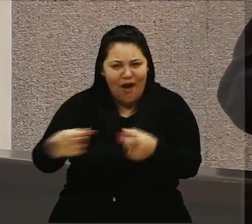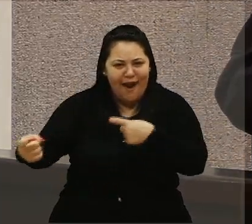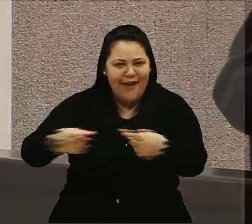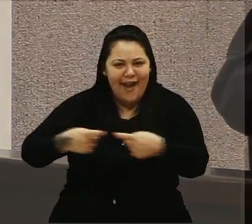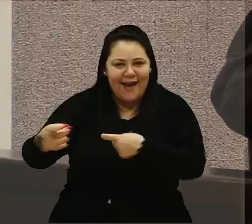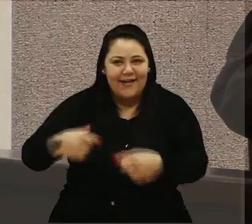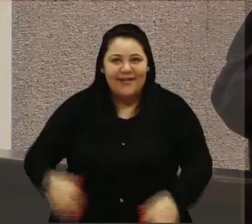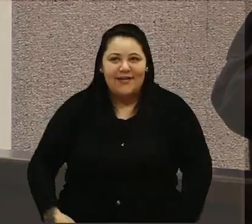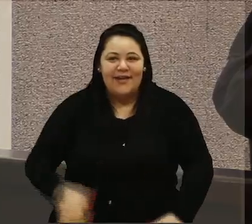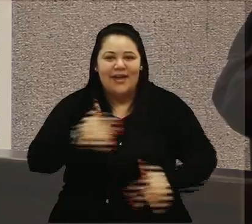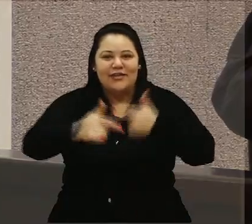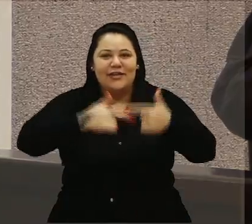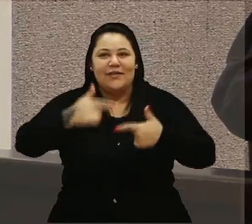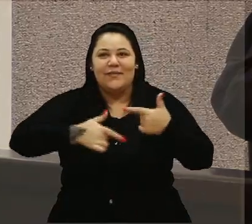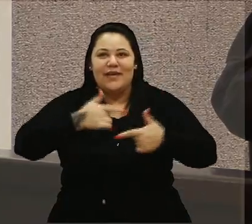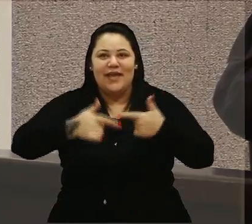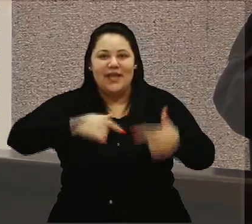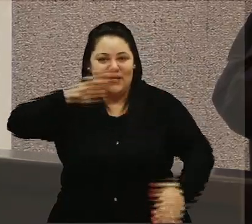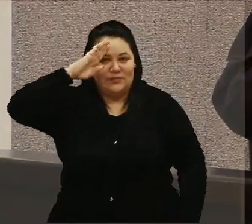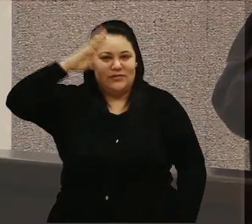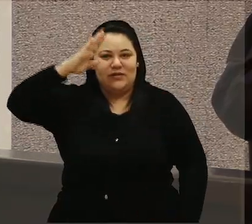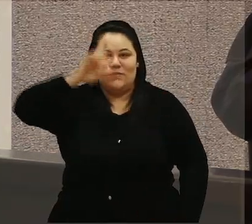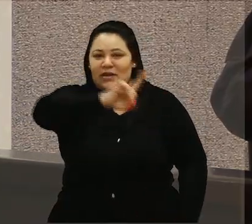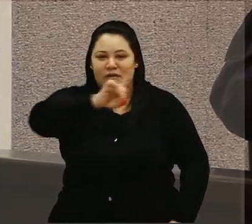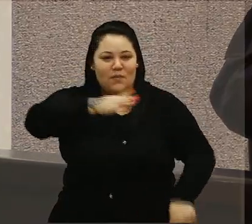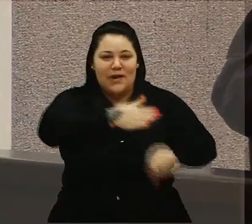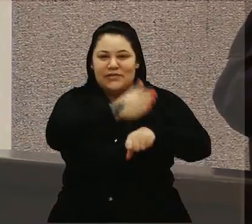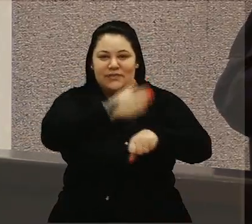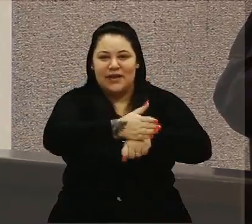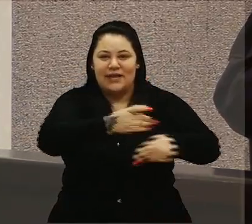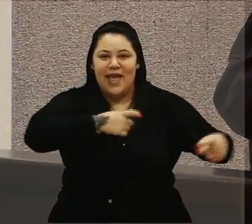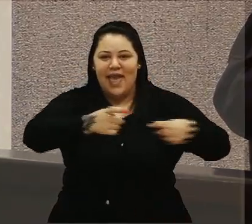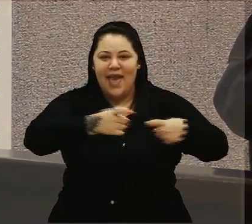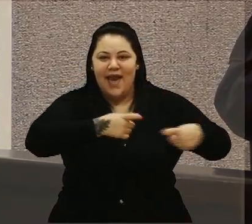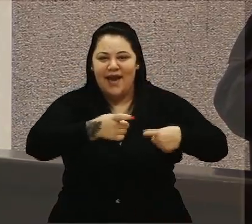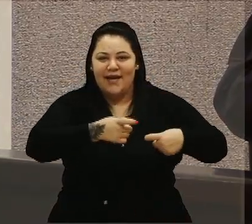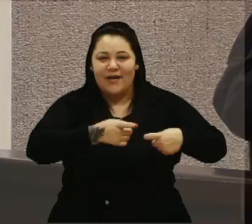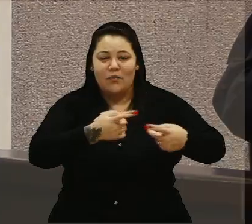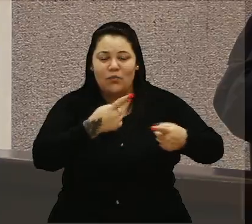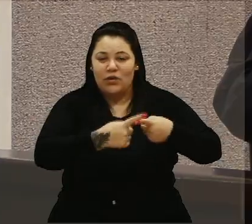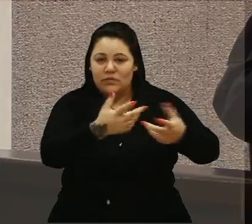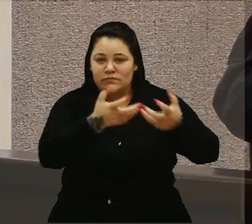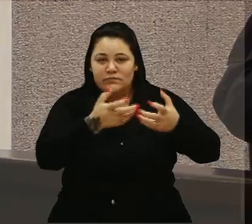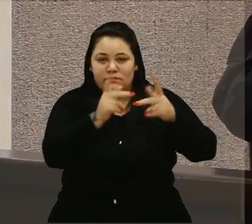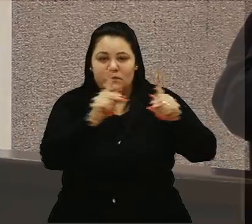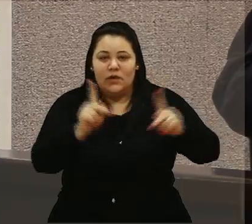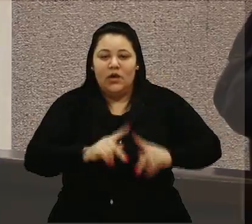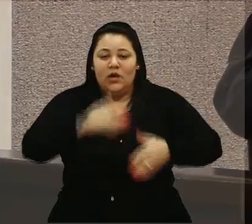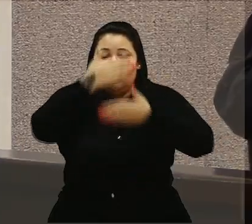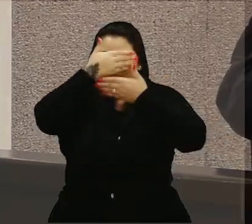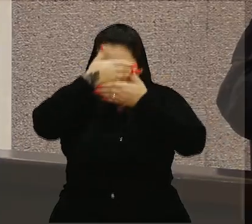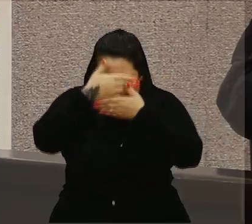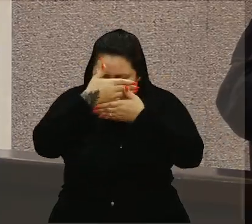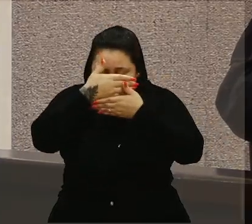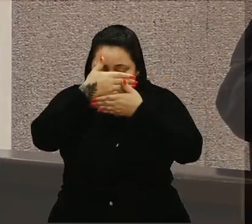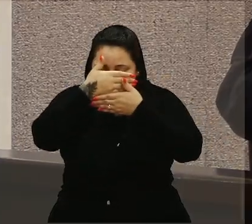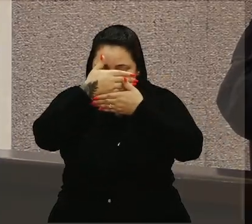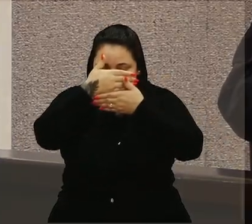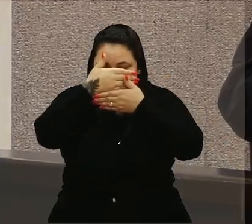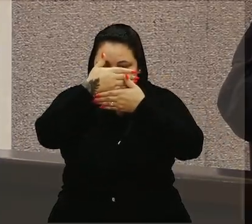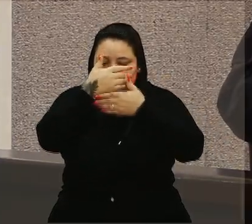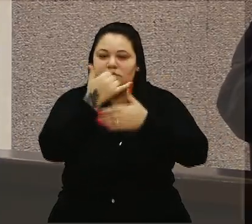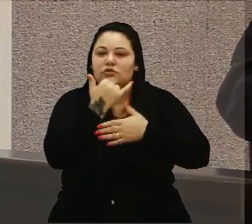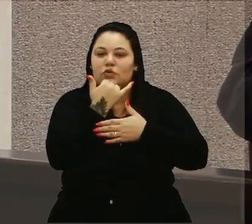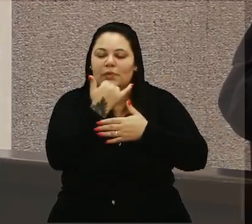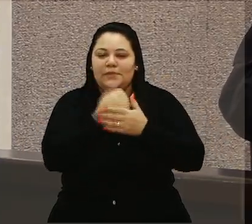servi o exército para não ir para a guerra, servi o exército justamente por causa da paz. Agora, a gente tem que ser honesto e entender que a ajuda humanitária que não